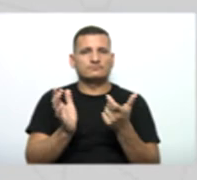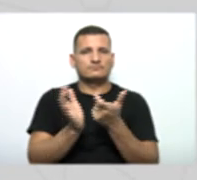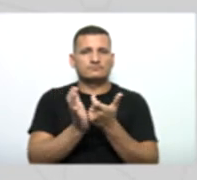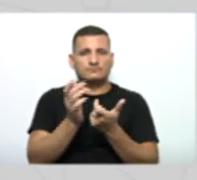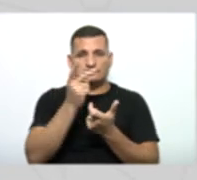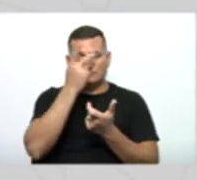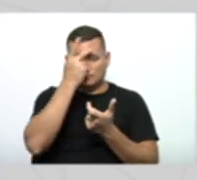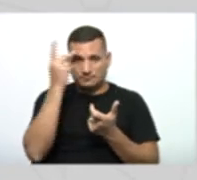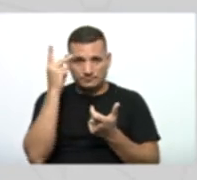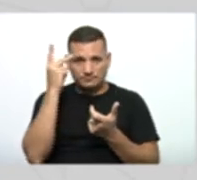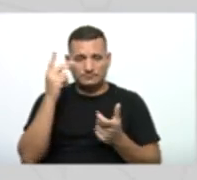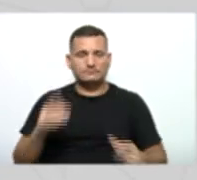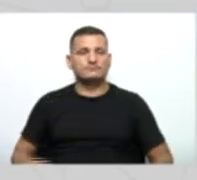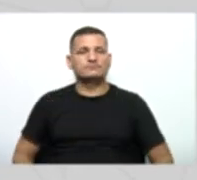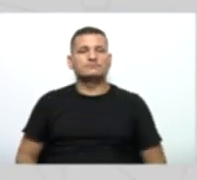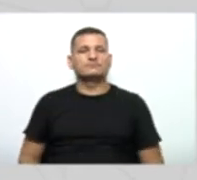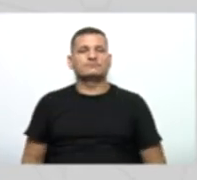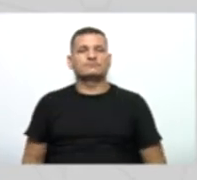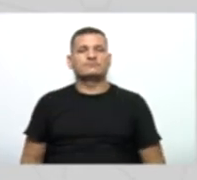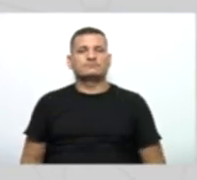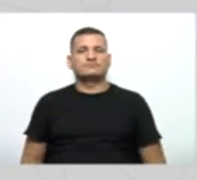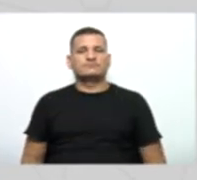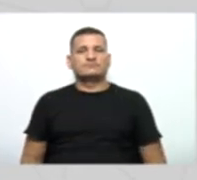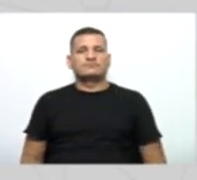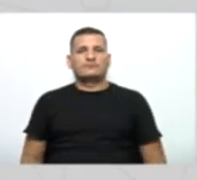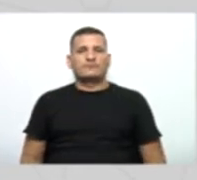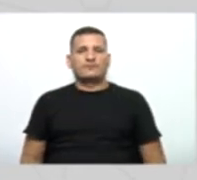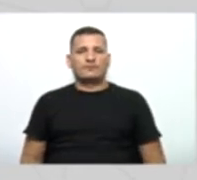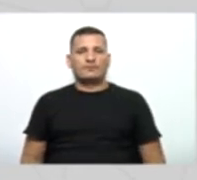certo? Class pessoa.